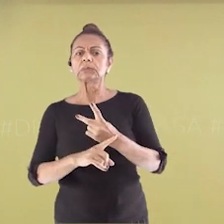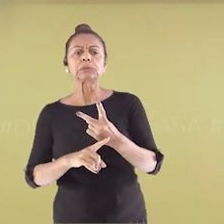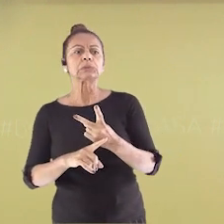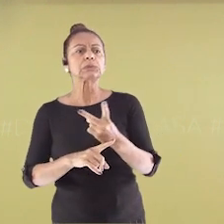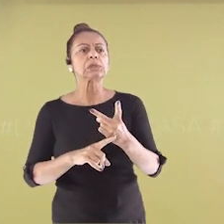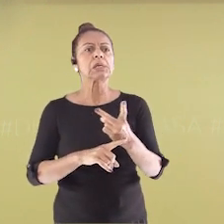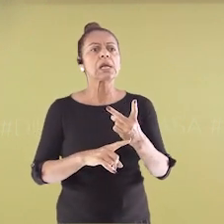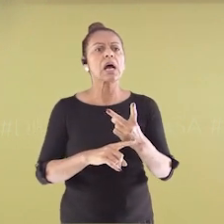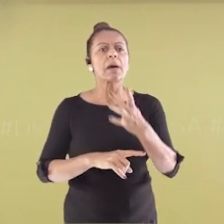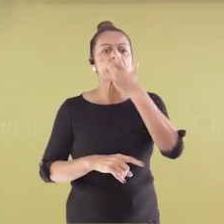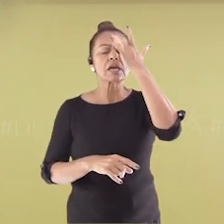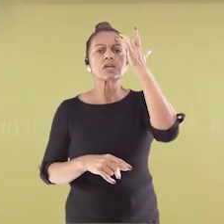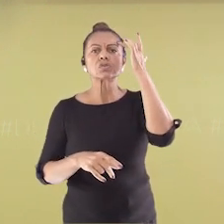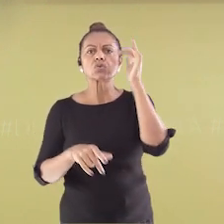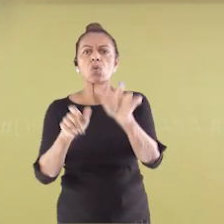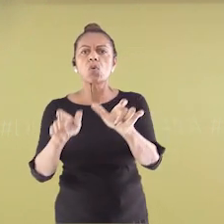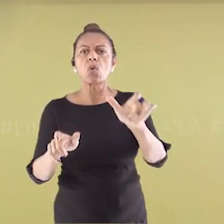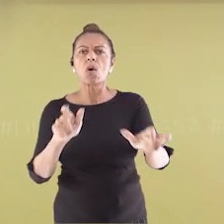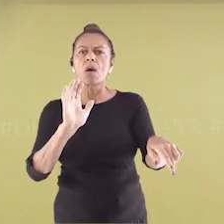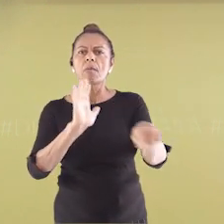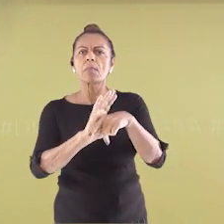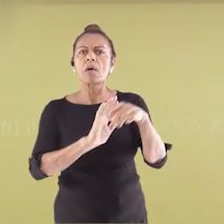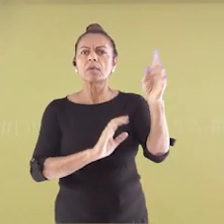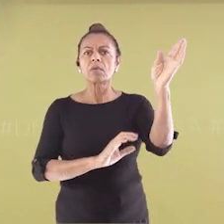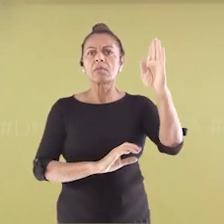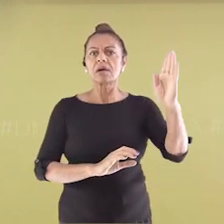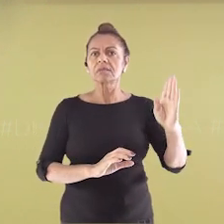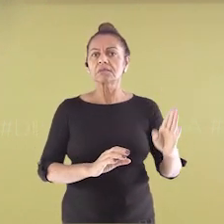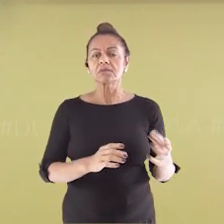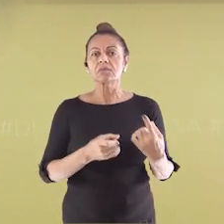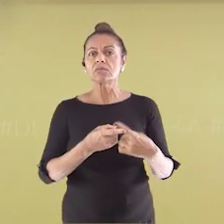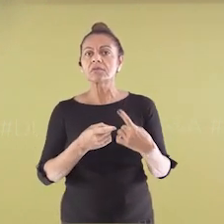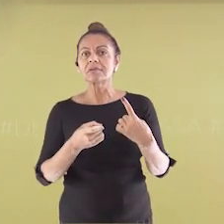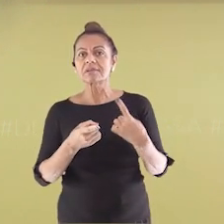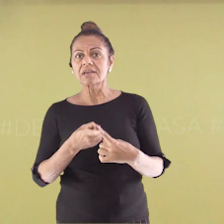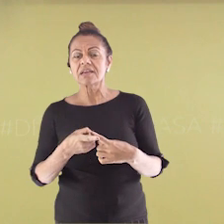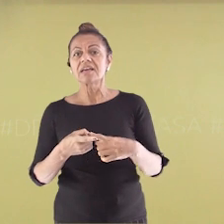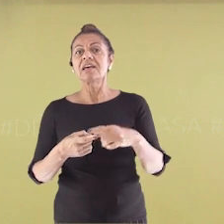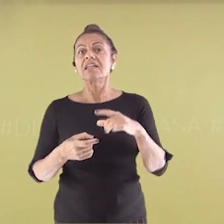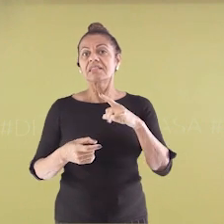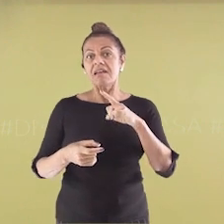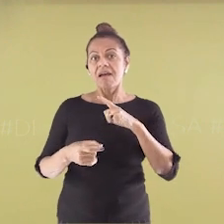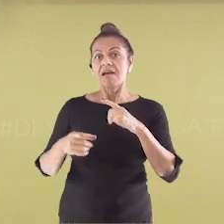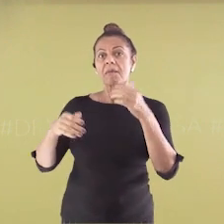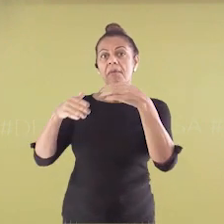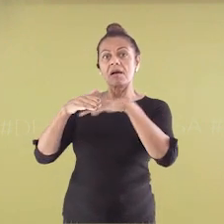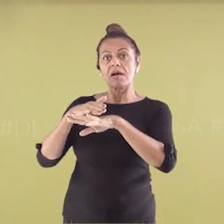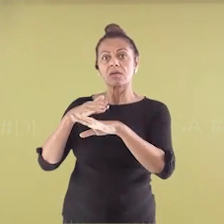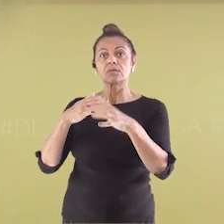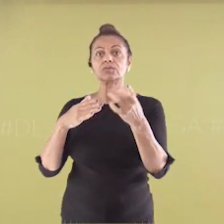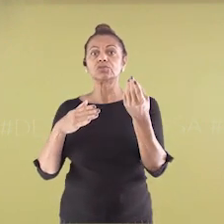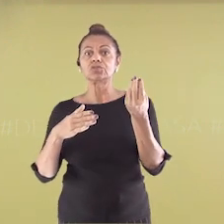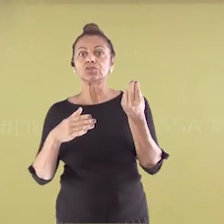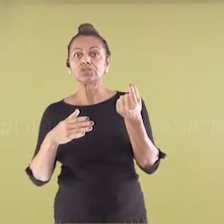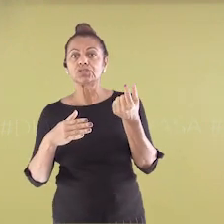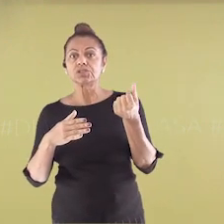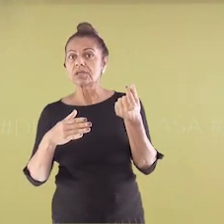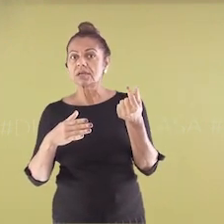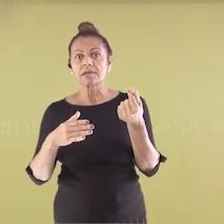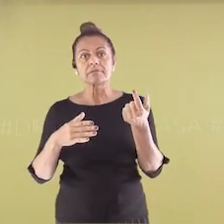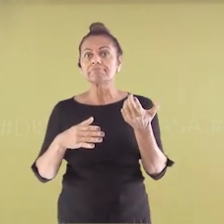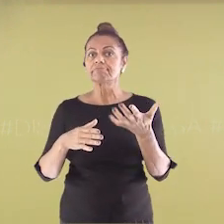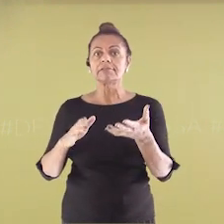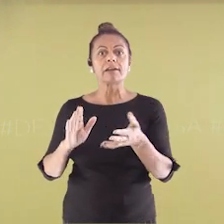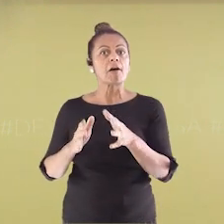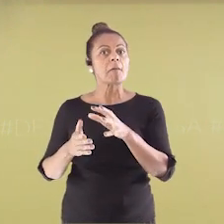procurando milhares de brasileiros que têm benefícios trabalhistas a receber e ainda não retiraram. E a chamada,